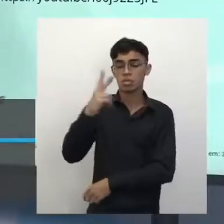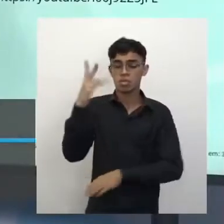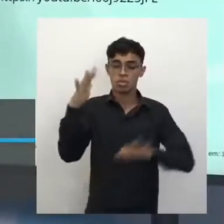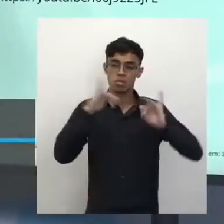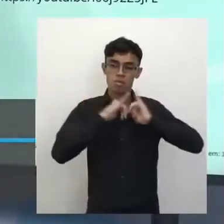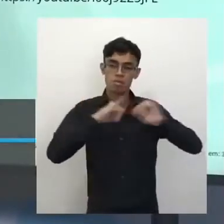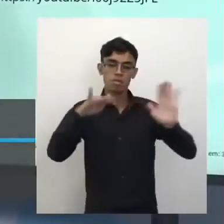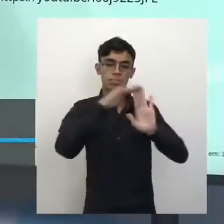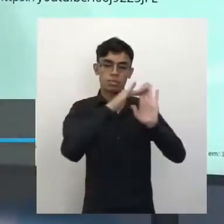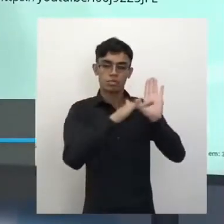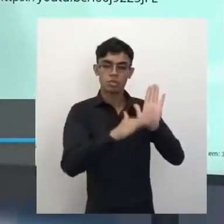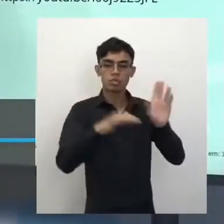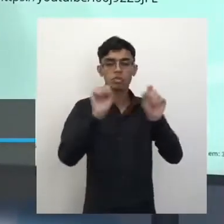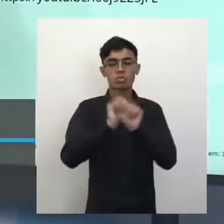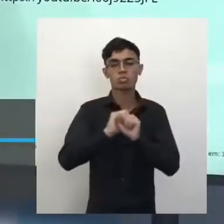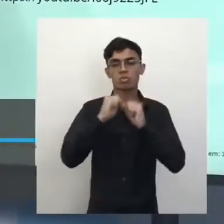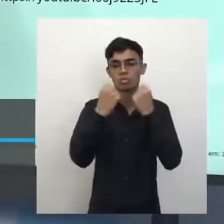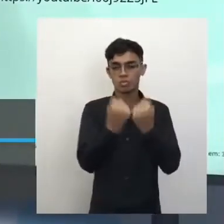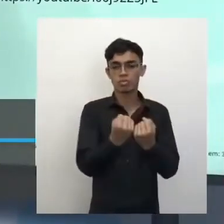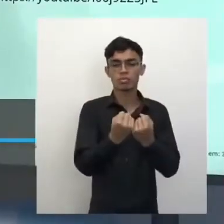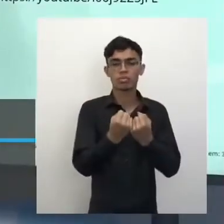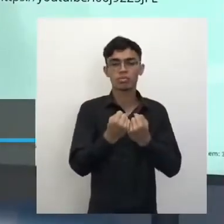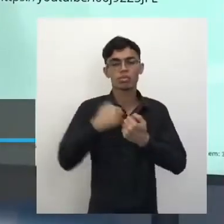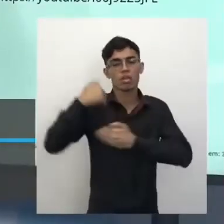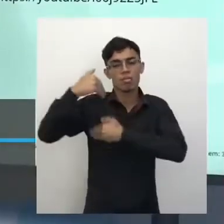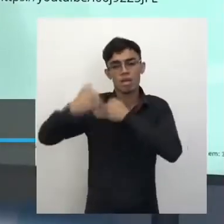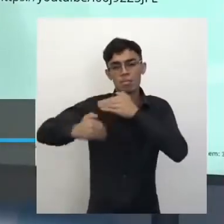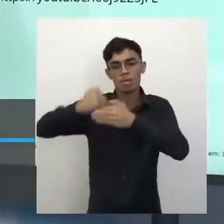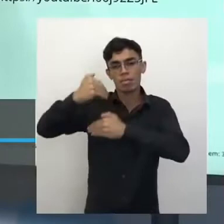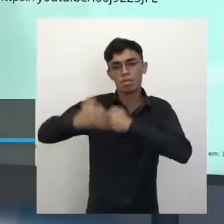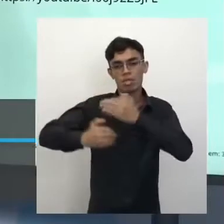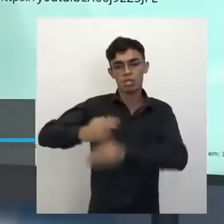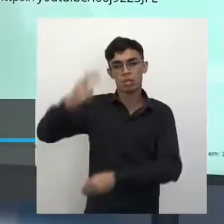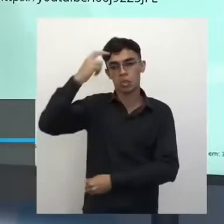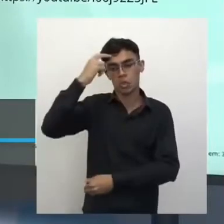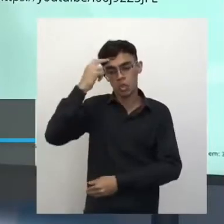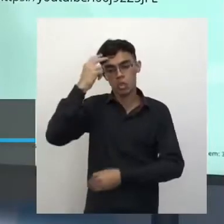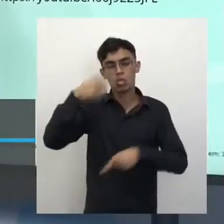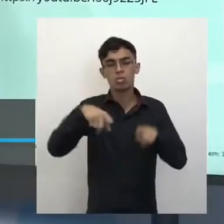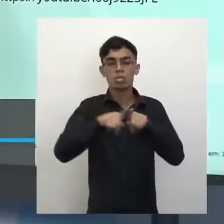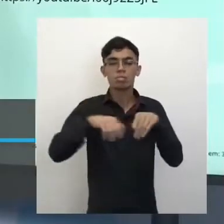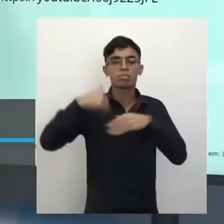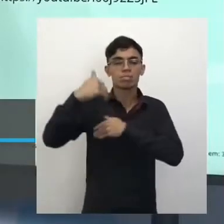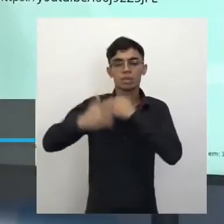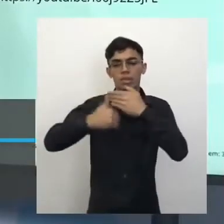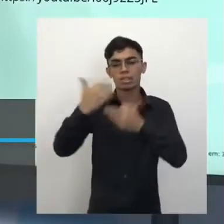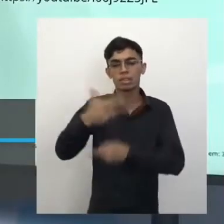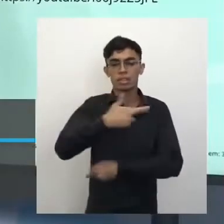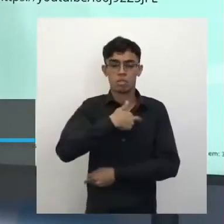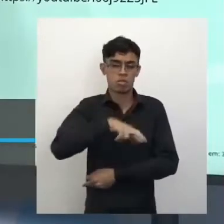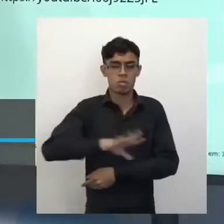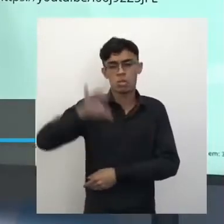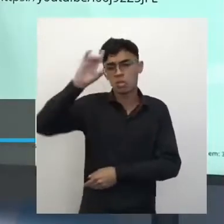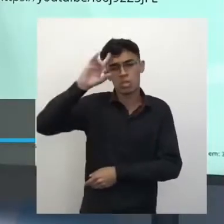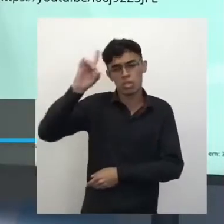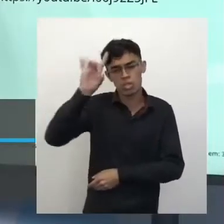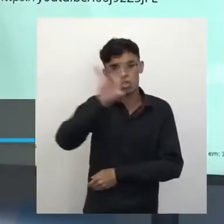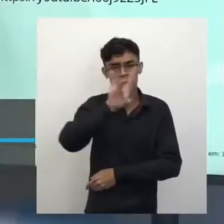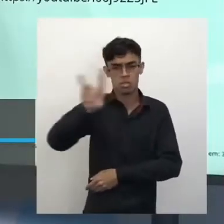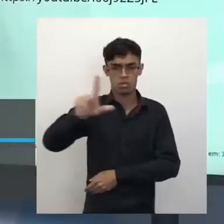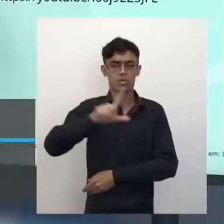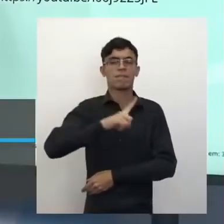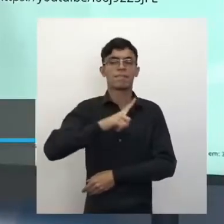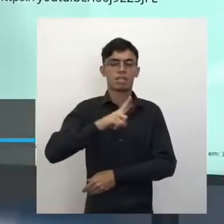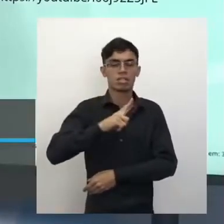da sociedade, como processos culturais, processos religiosos, tá no nosso dia a dia. Então,